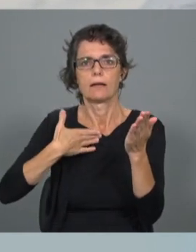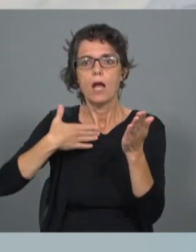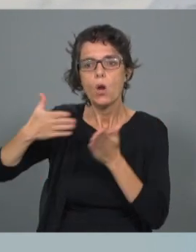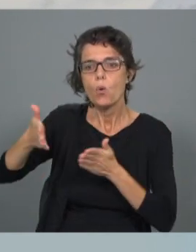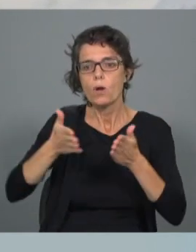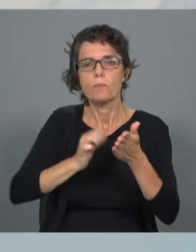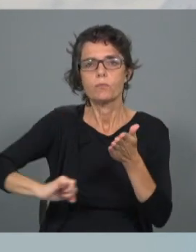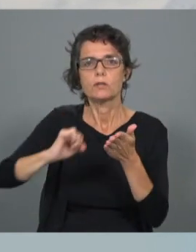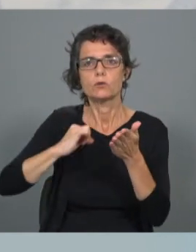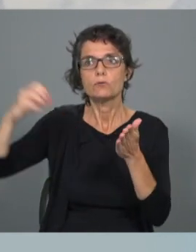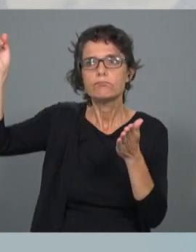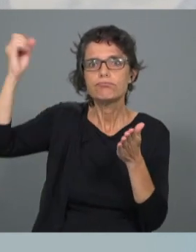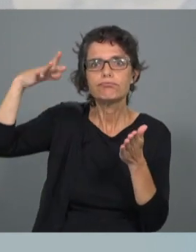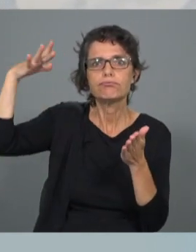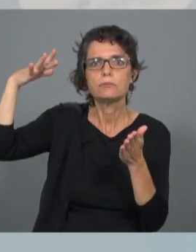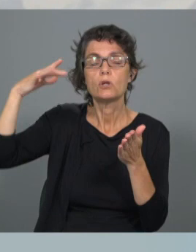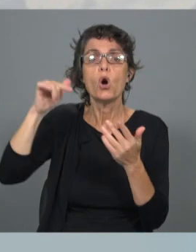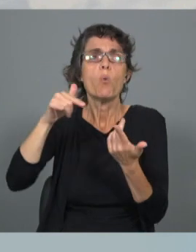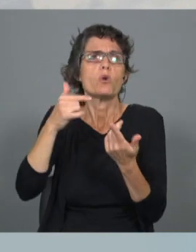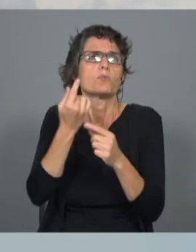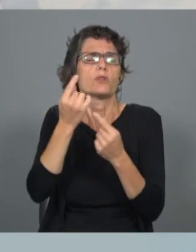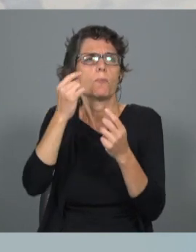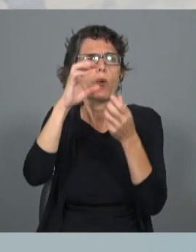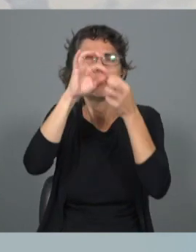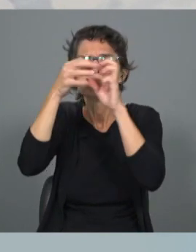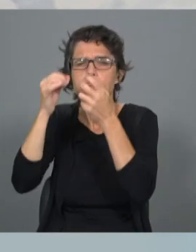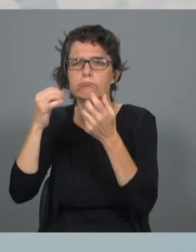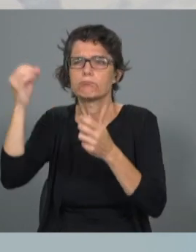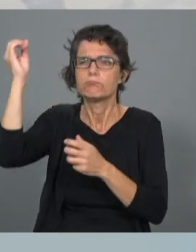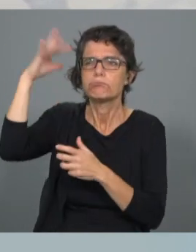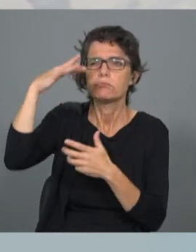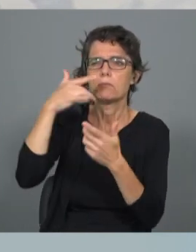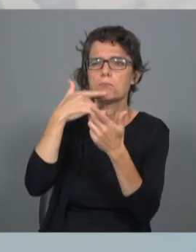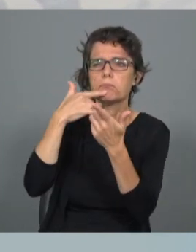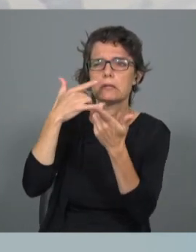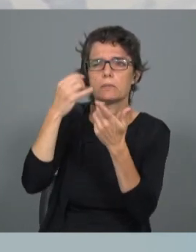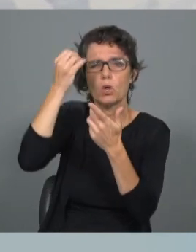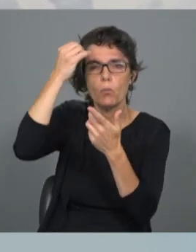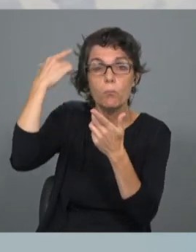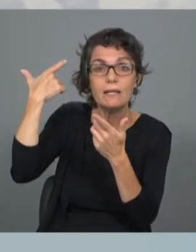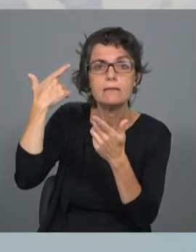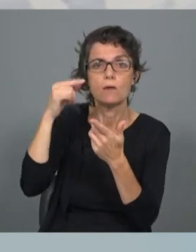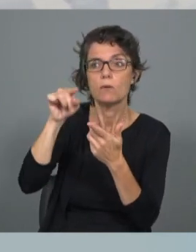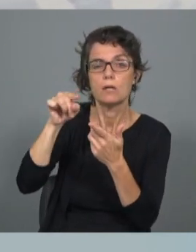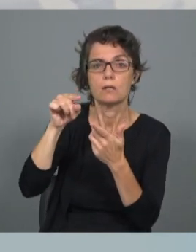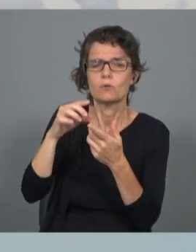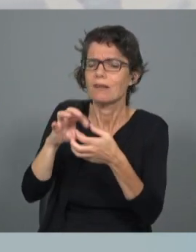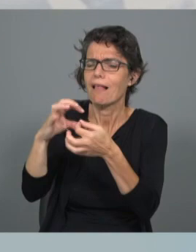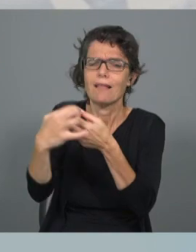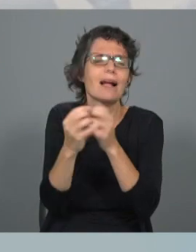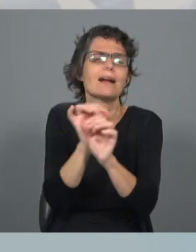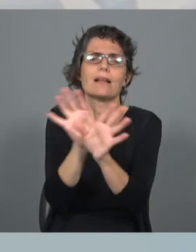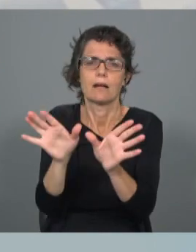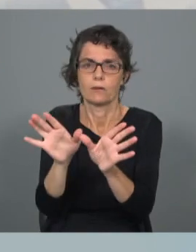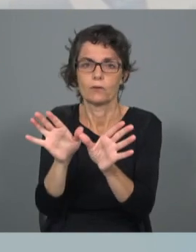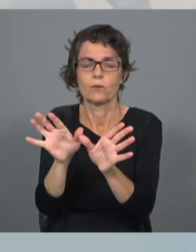Hoje chamar-lhe-íamos discernimento, talvez iluminação do espírito, para que justamente nas coisas que falámos há pouco, nós